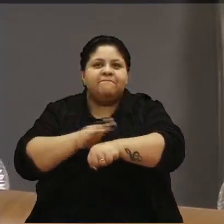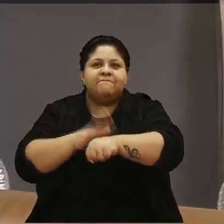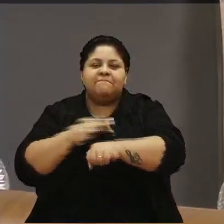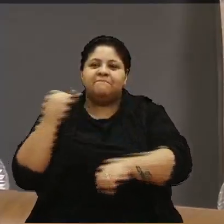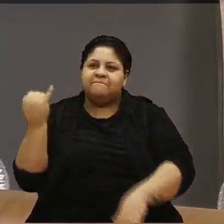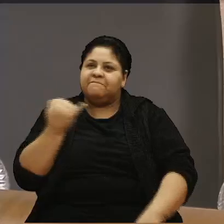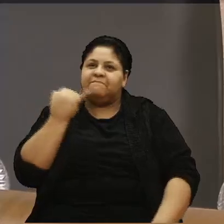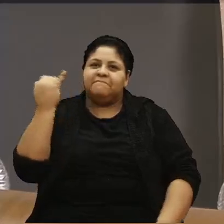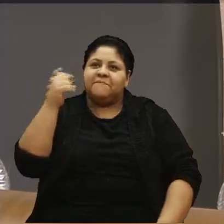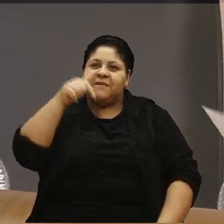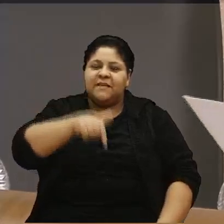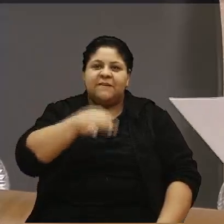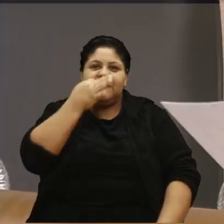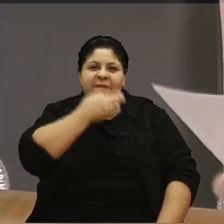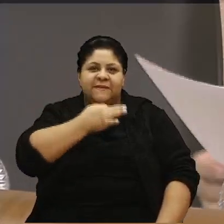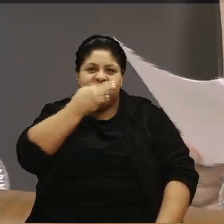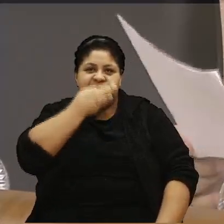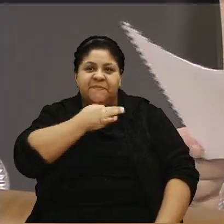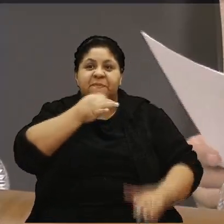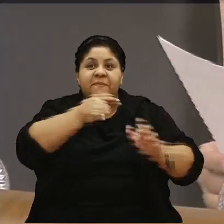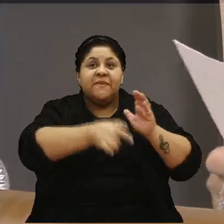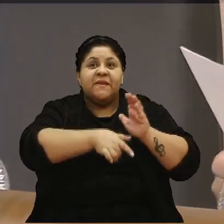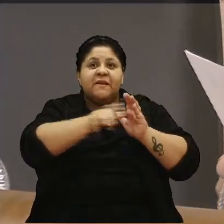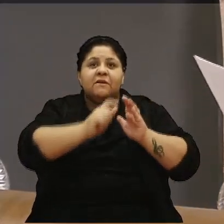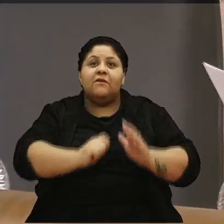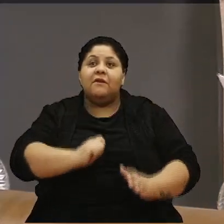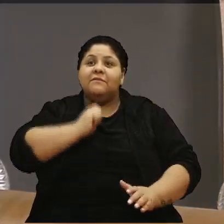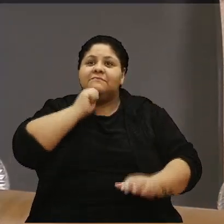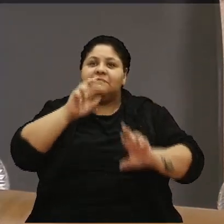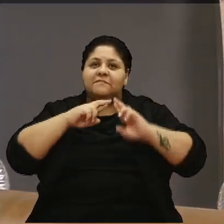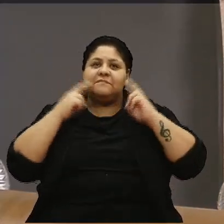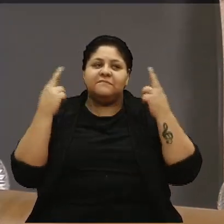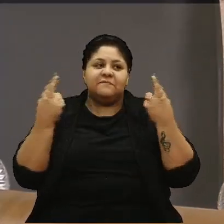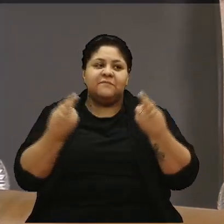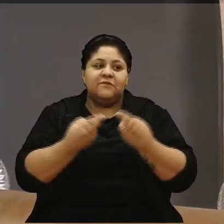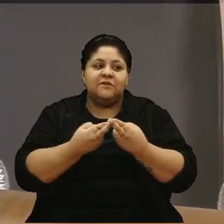nosso município. Antes de suspender a sessão, como eu tinha comentado que